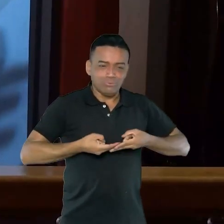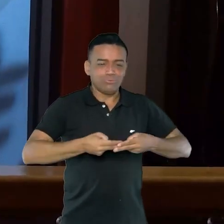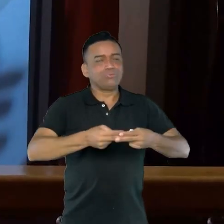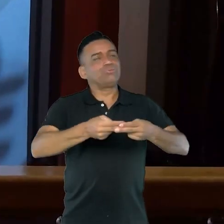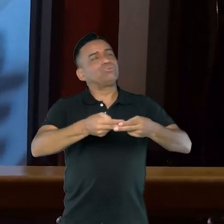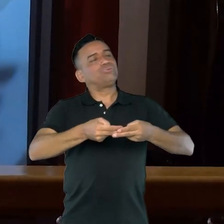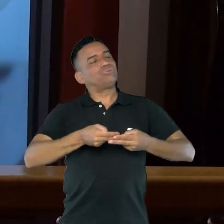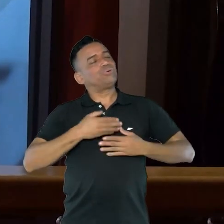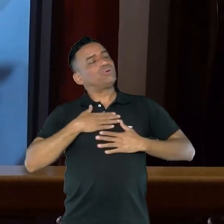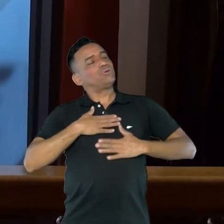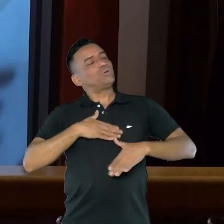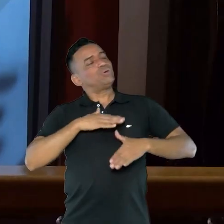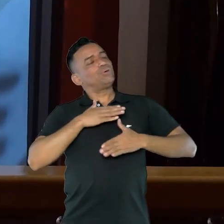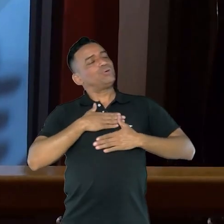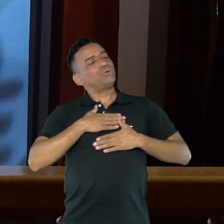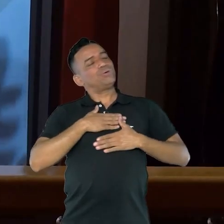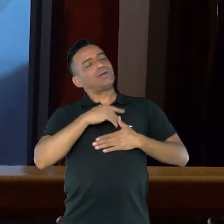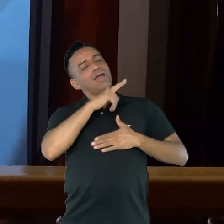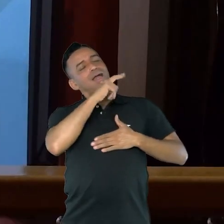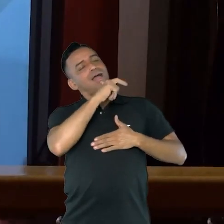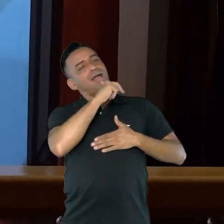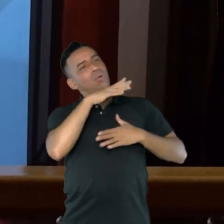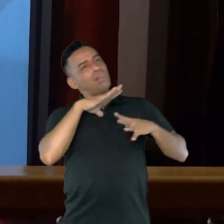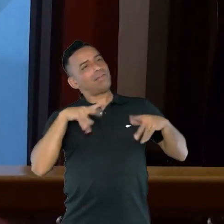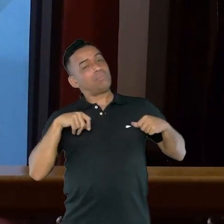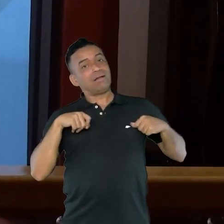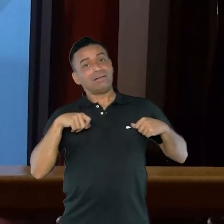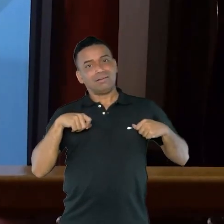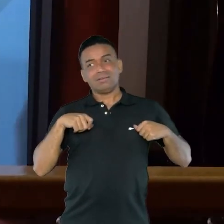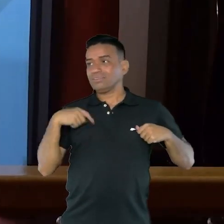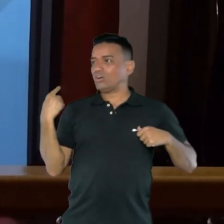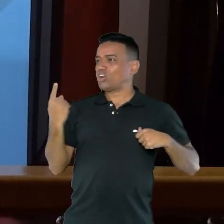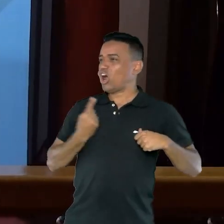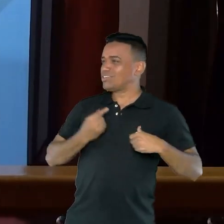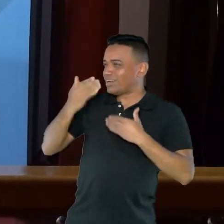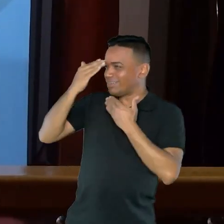estivesse tão adoecido, né? Então, agradeço muito pela sua questão.